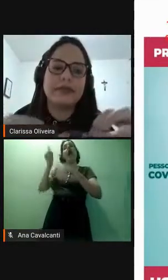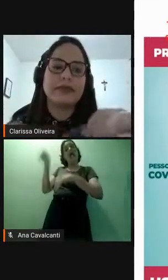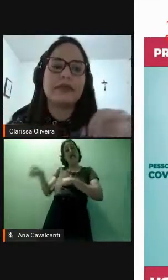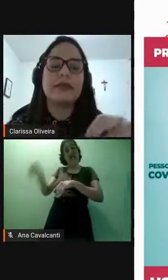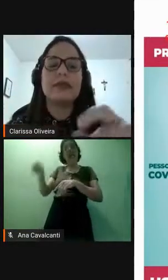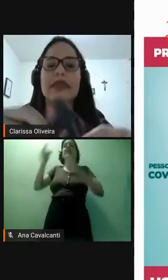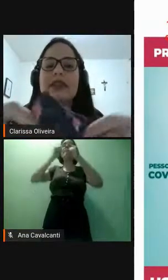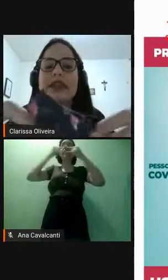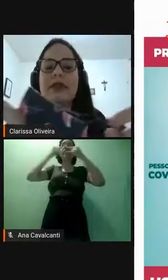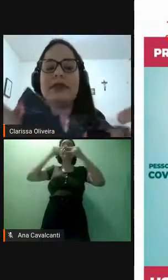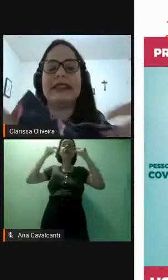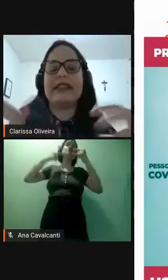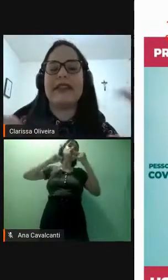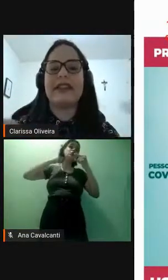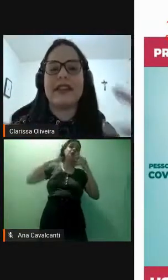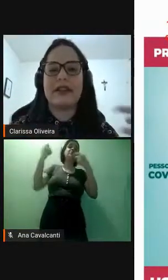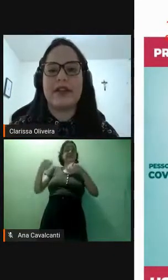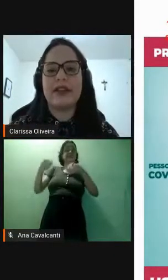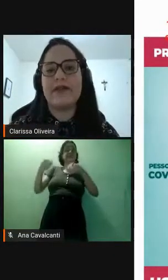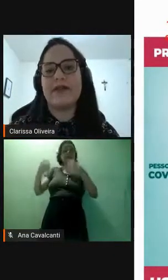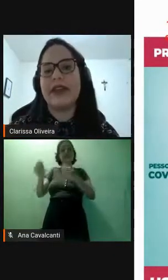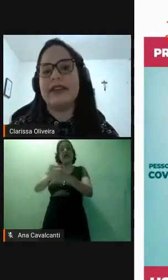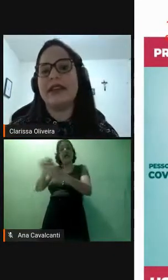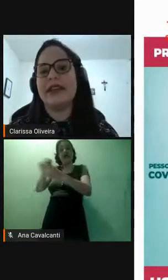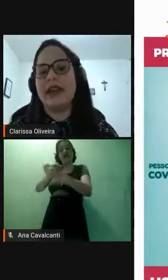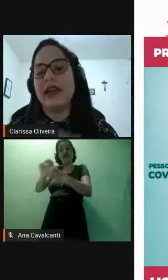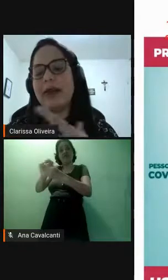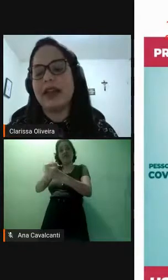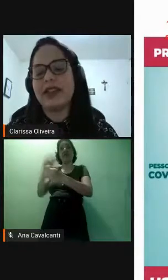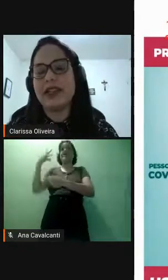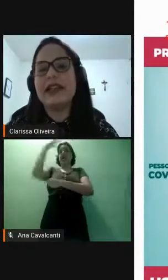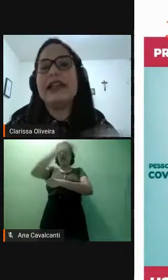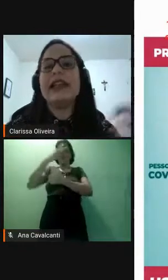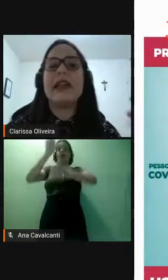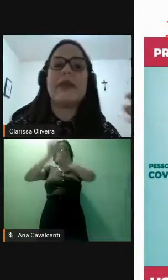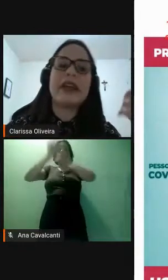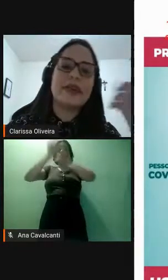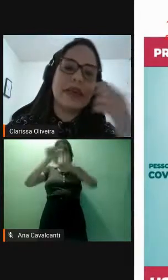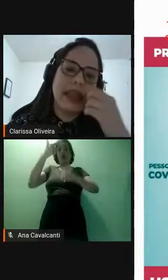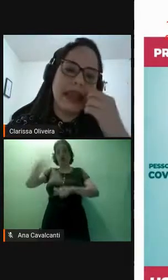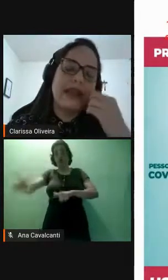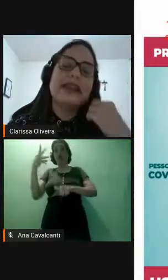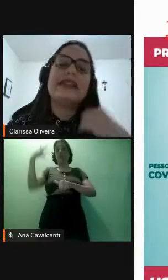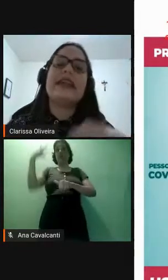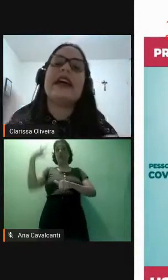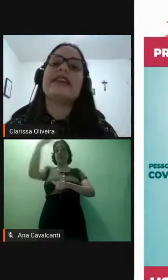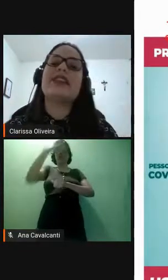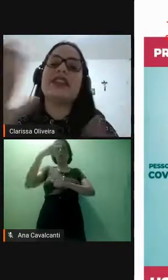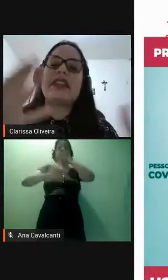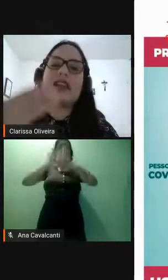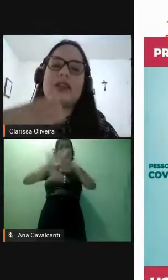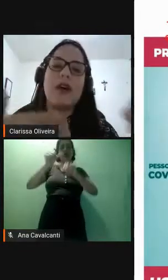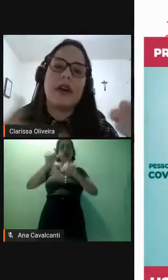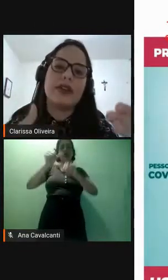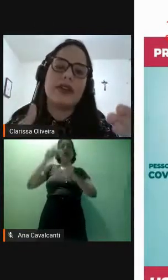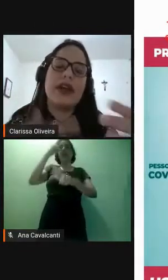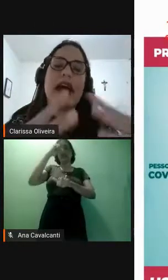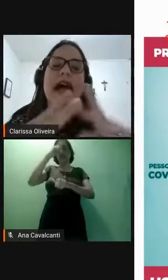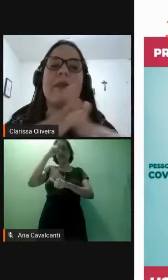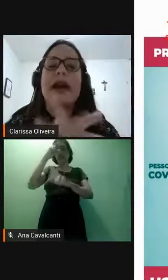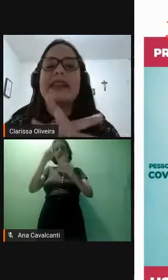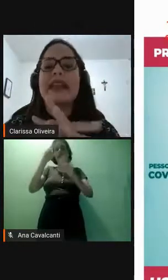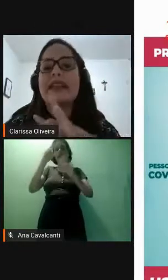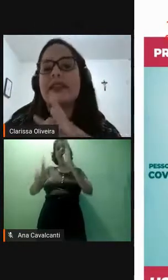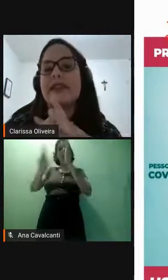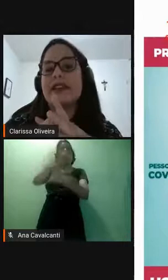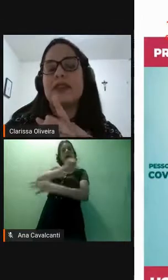dia. Então, de 3 em 3 horas, eu fui retirando aquela máscara, lembrando que, se antes de 3 horas